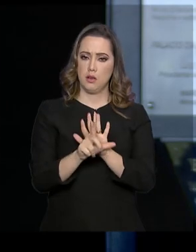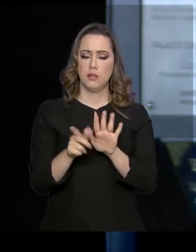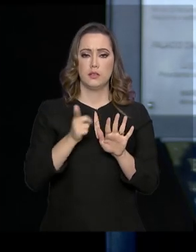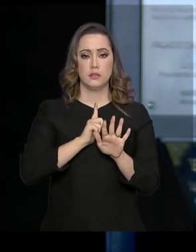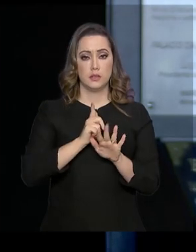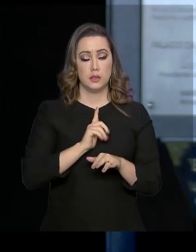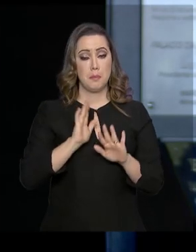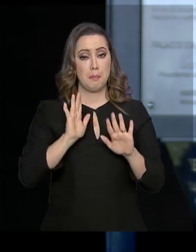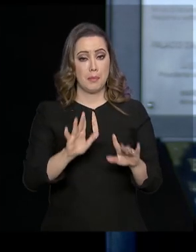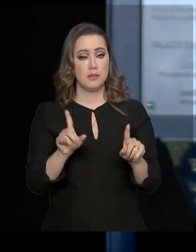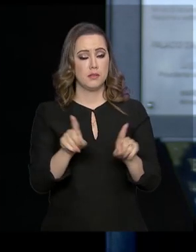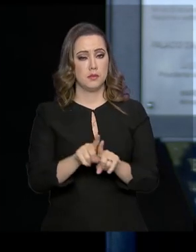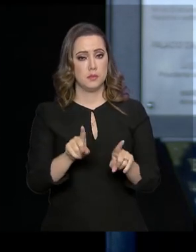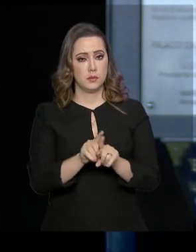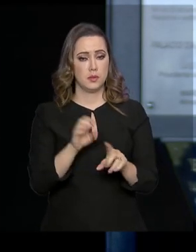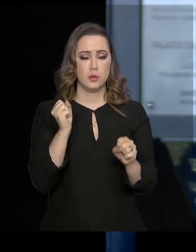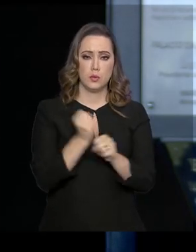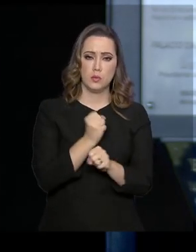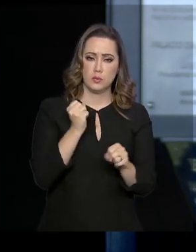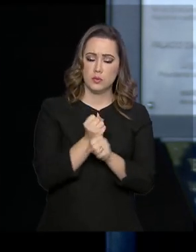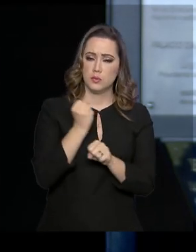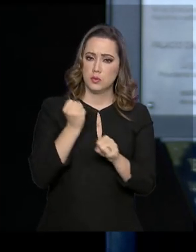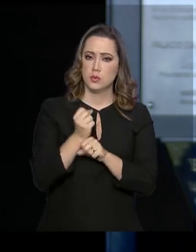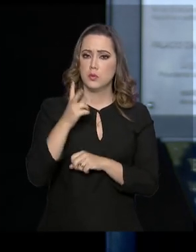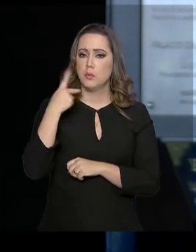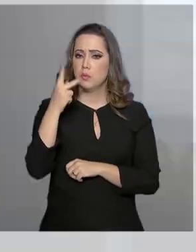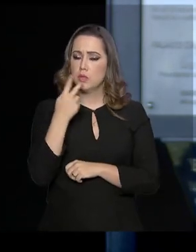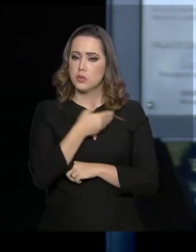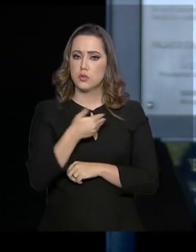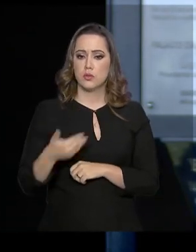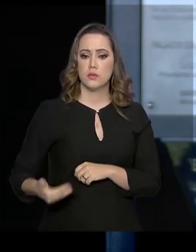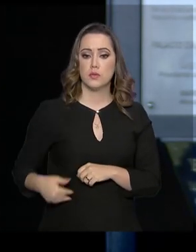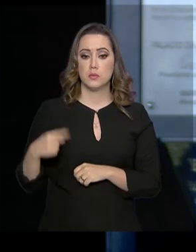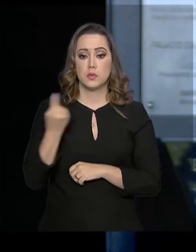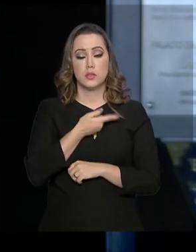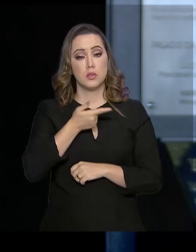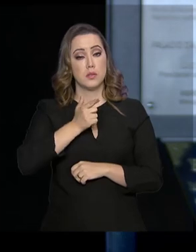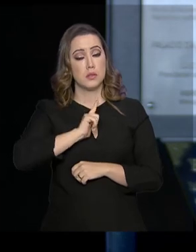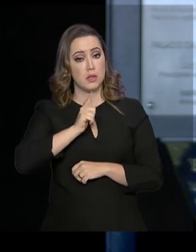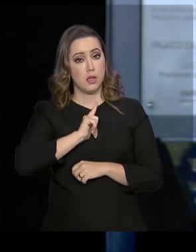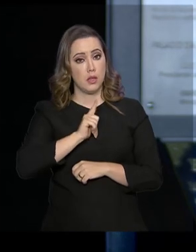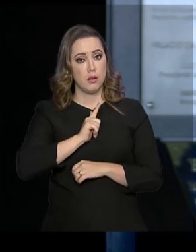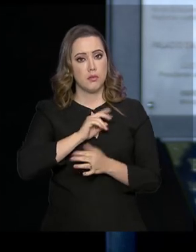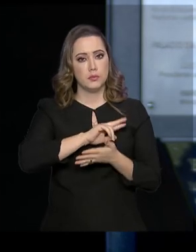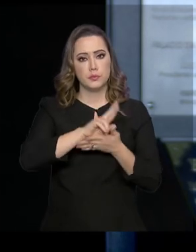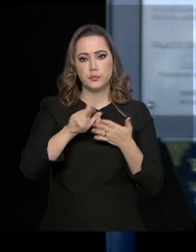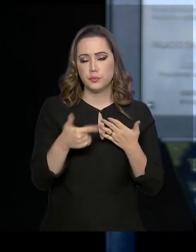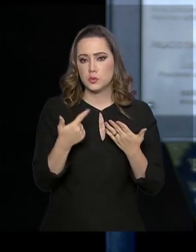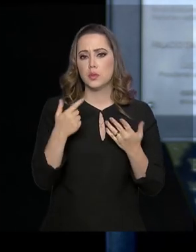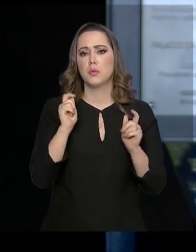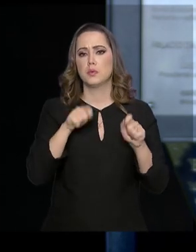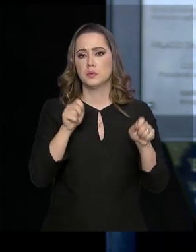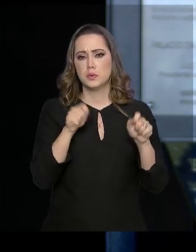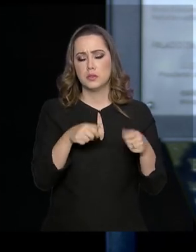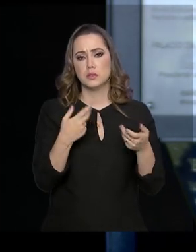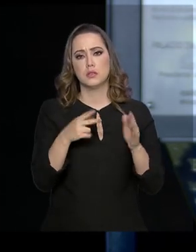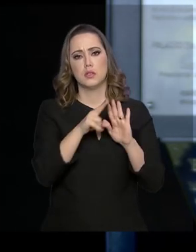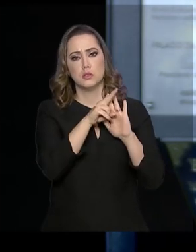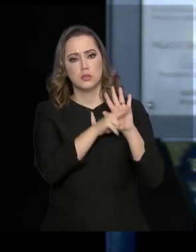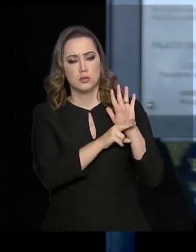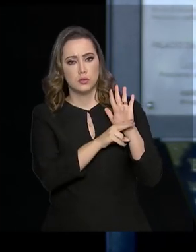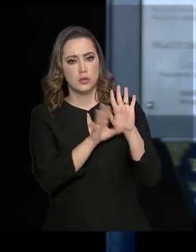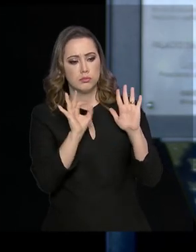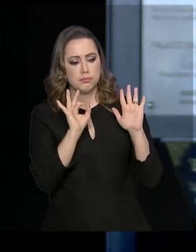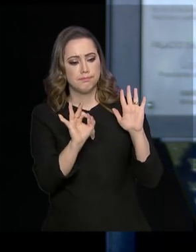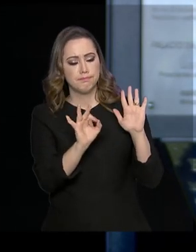existente, mas também construir políticas públicas para que nós tenhamos um aparato institucional mais